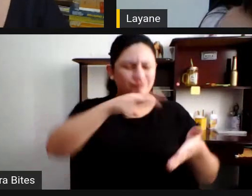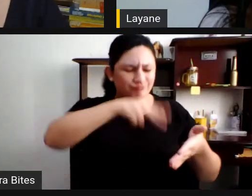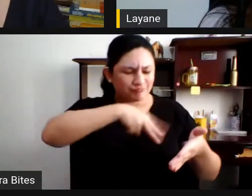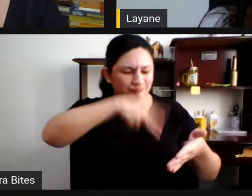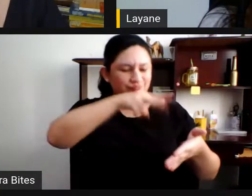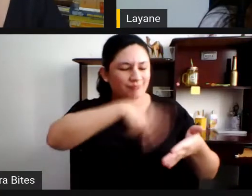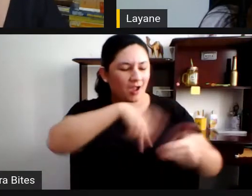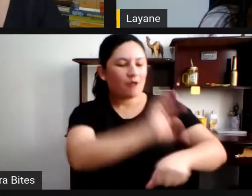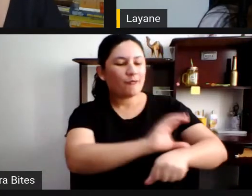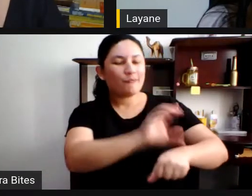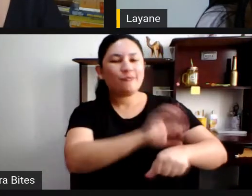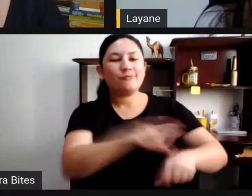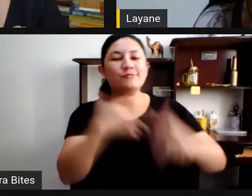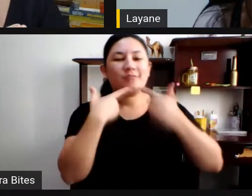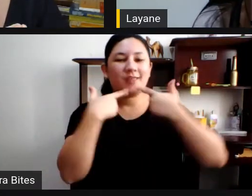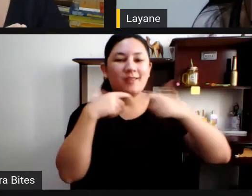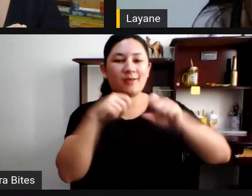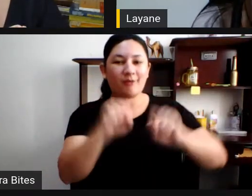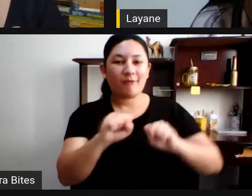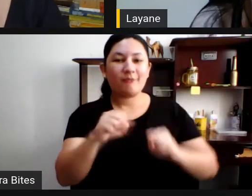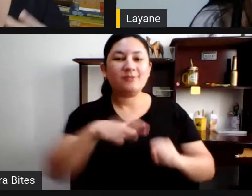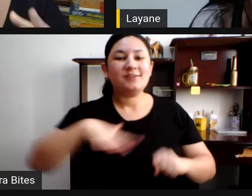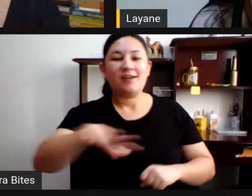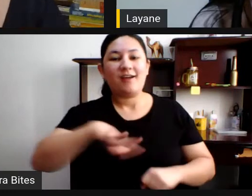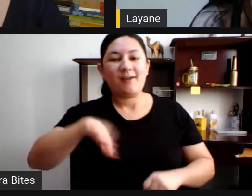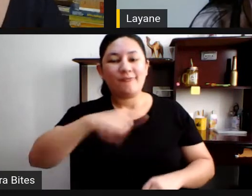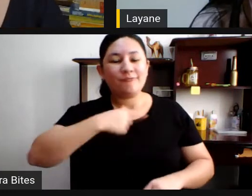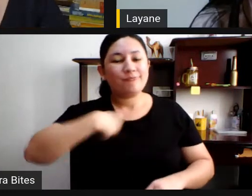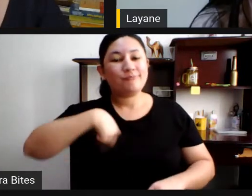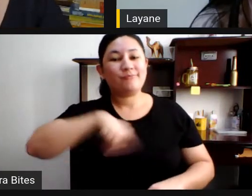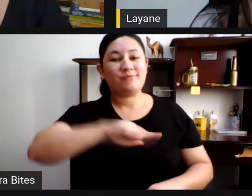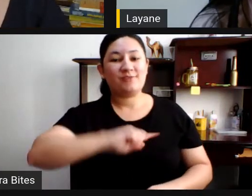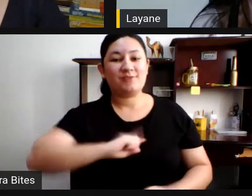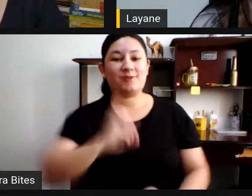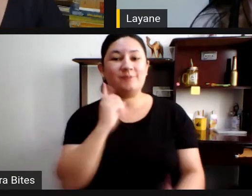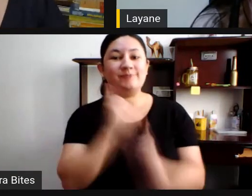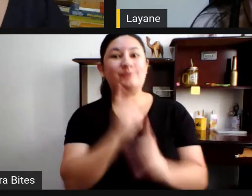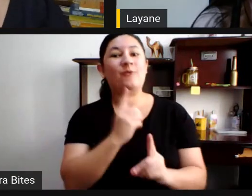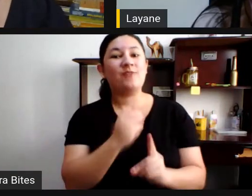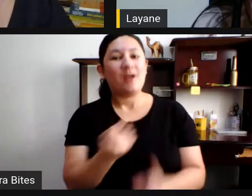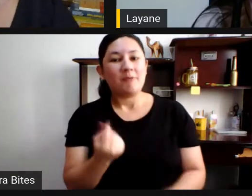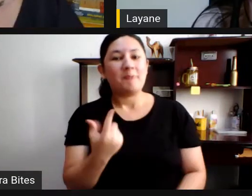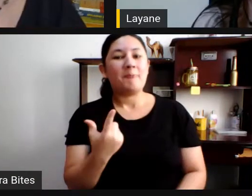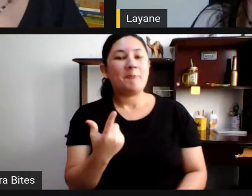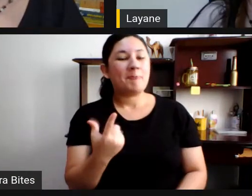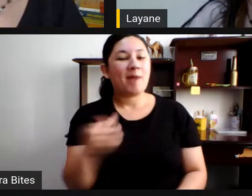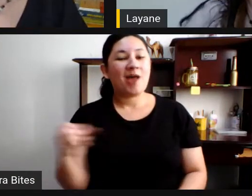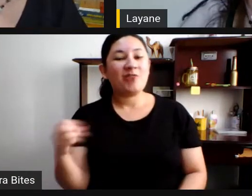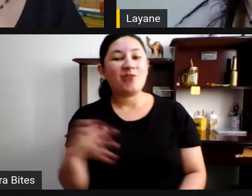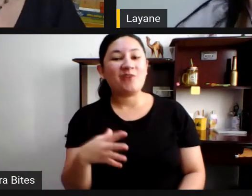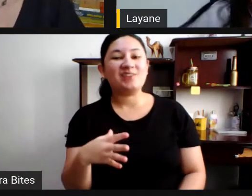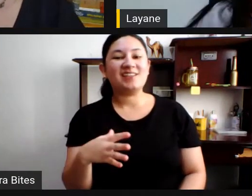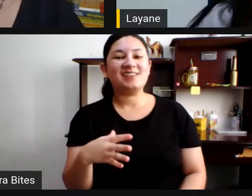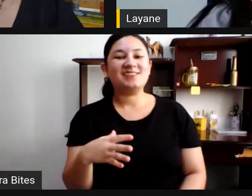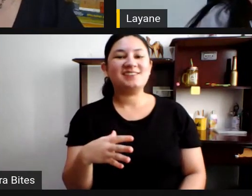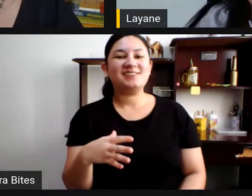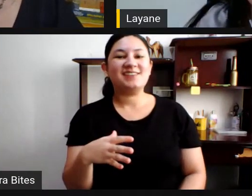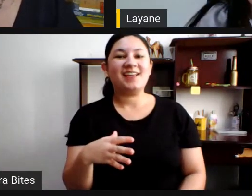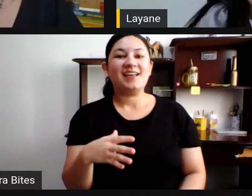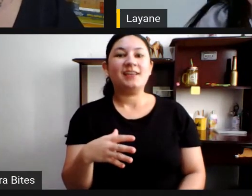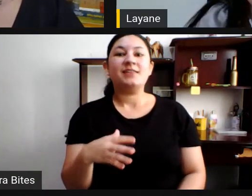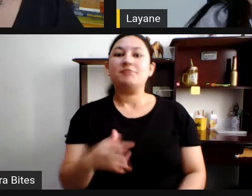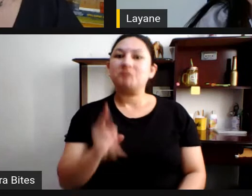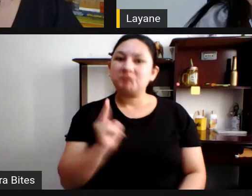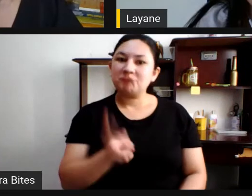com com a novidade do curso é interessante ele tem mais de um século mas ele permanece